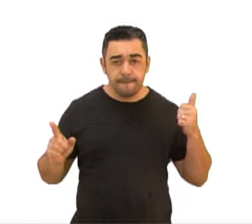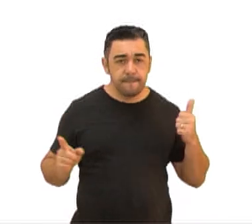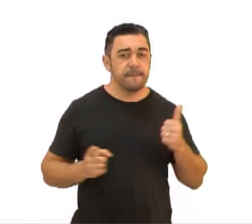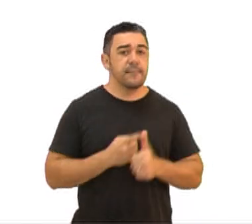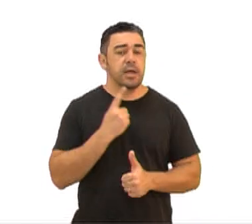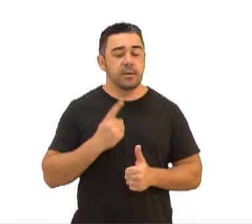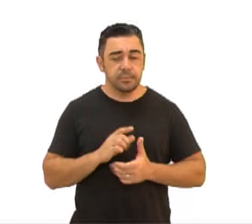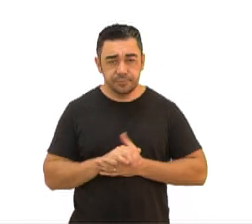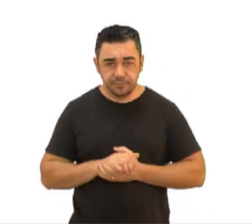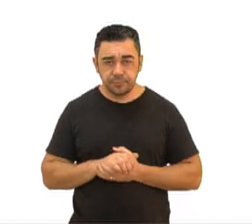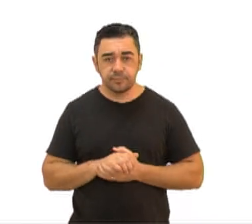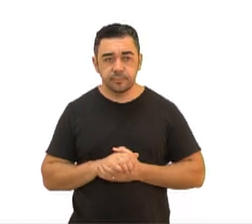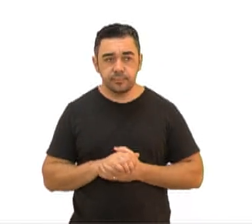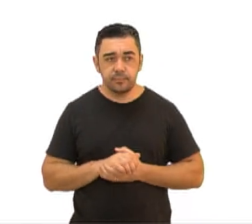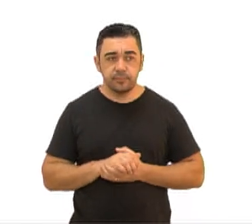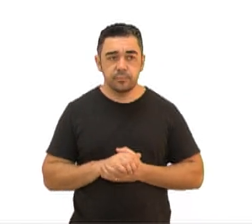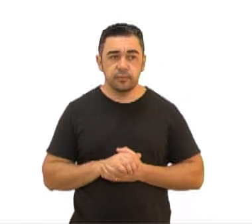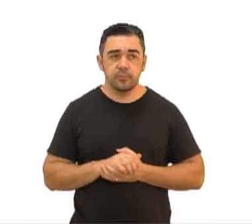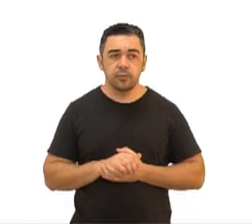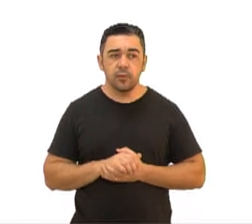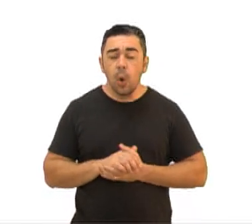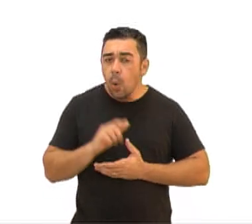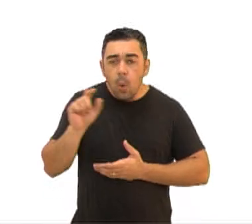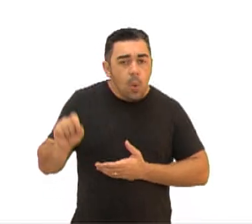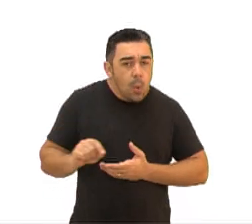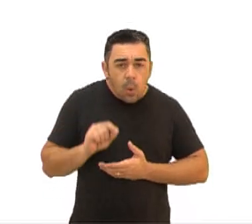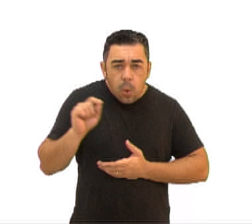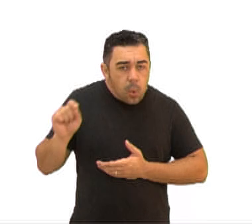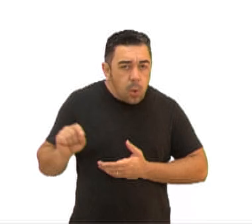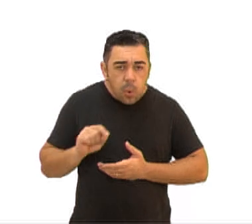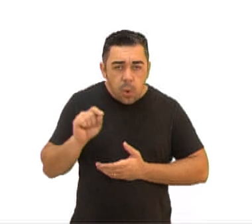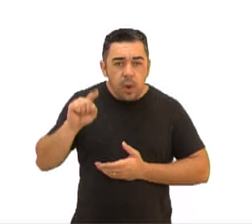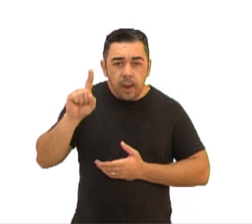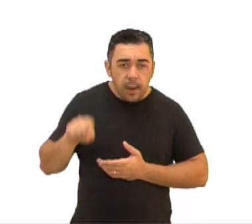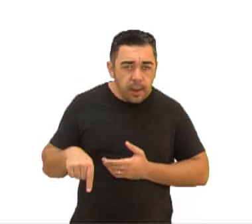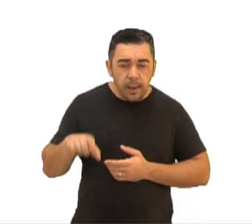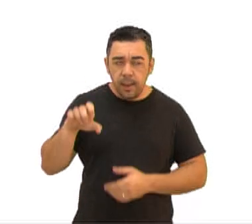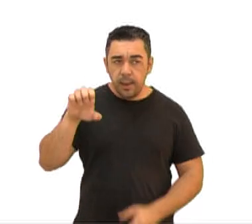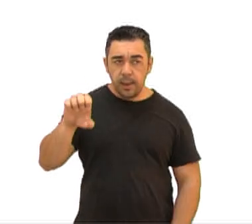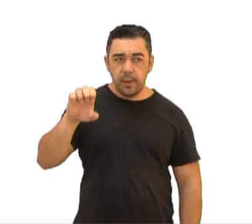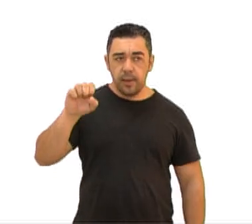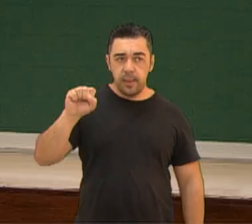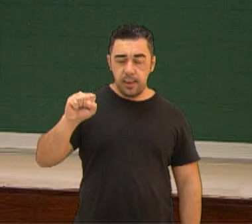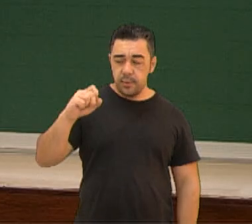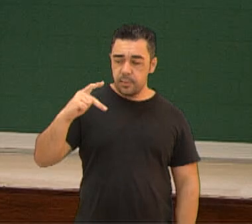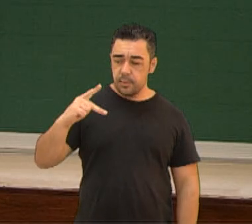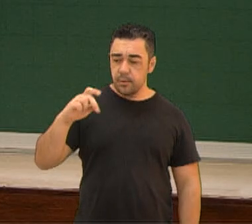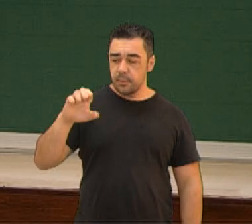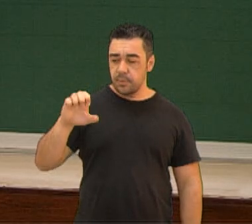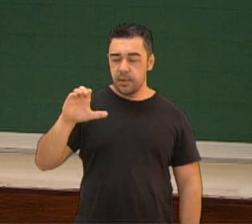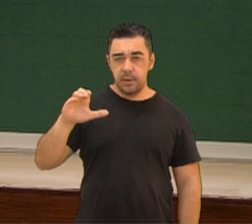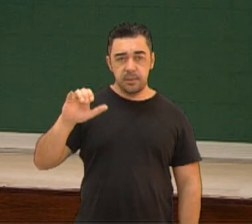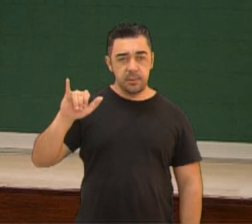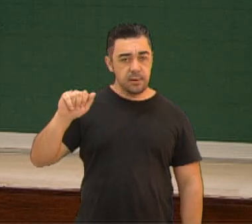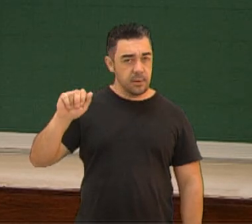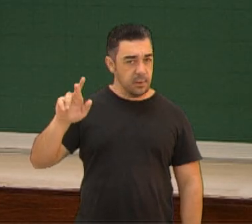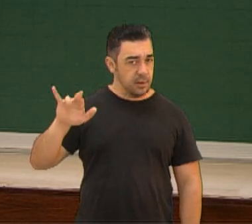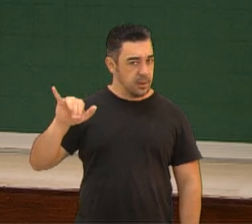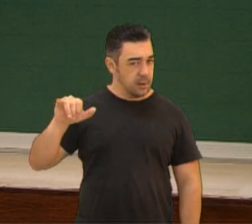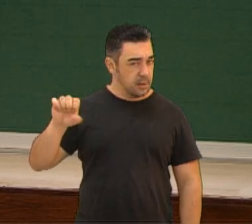primeira atividade, o nosso quiz. O que eu estou perguntando aqui? Essa é muito simples, né? Para vocês realmente